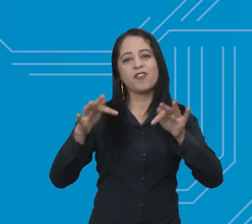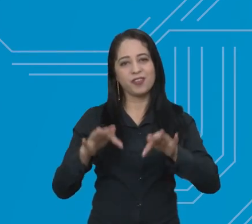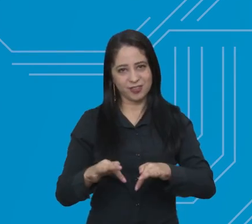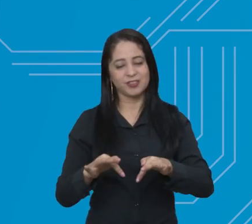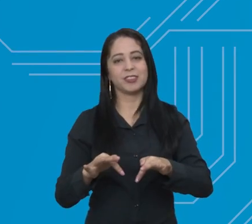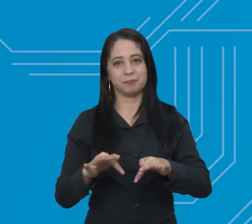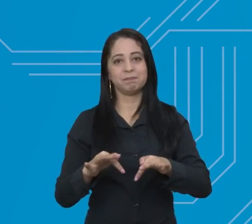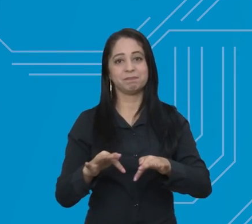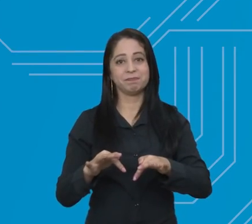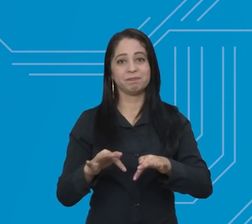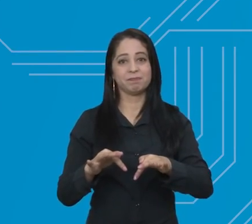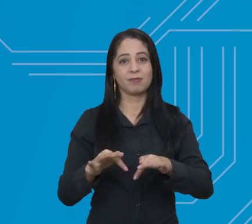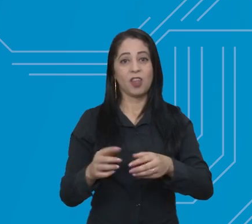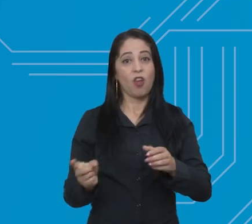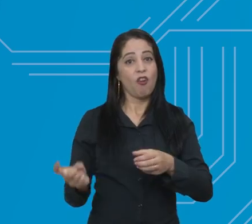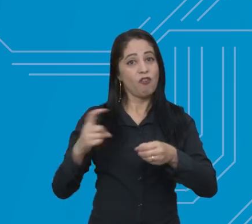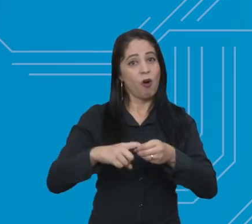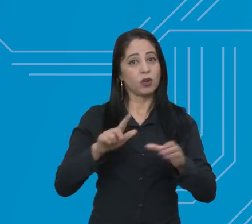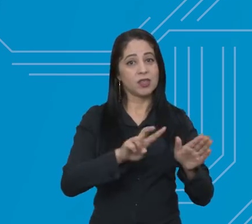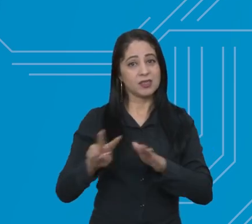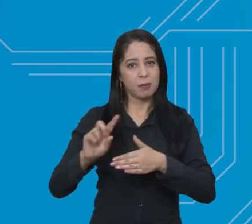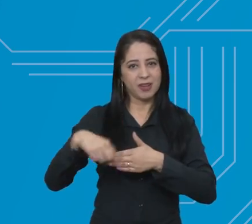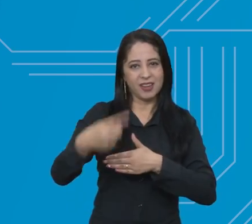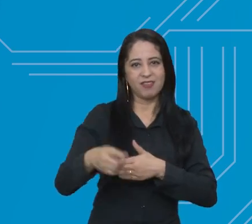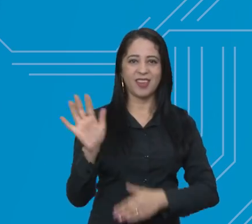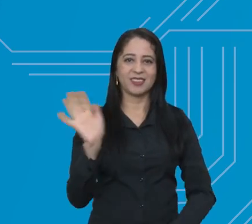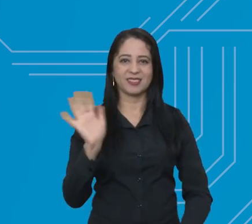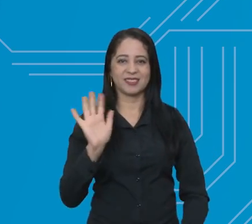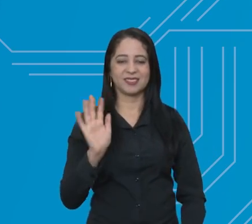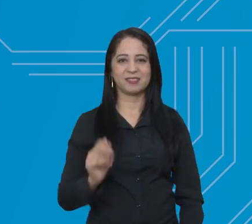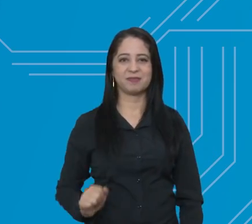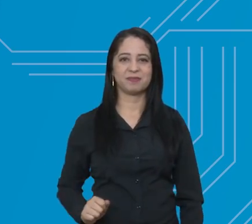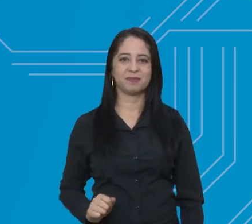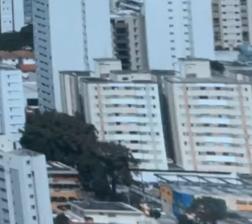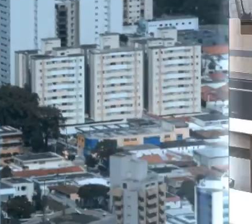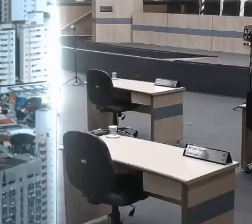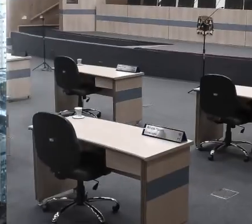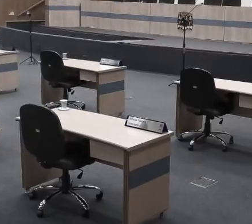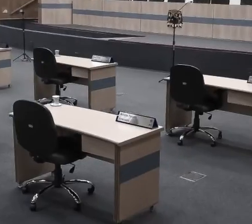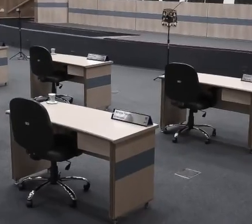chegamos ao fim de mais uma semana legislativa. Voltamos na próxima semana. Até lá!